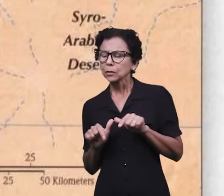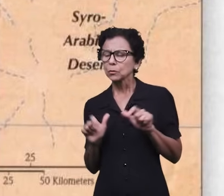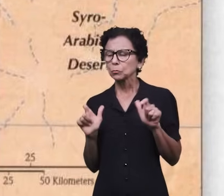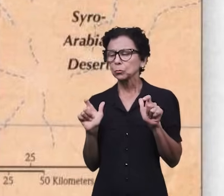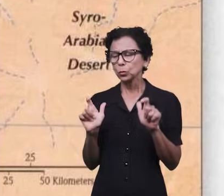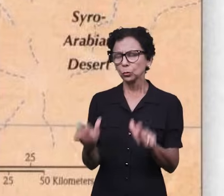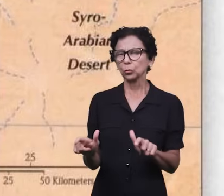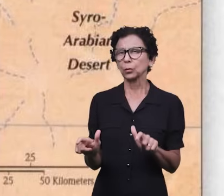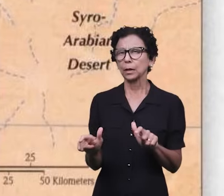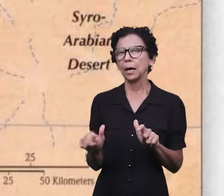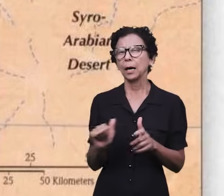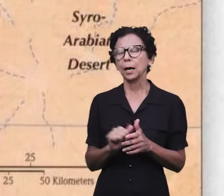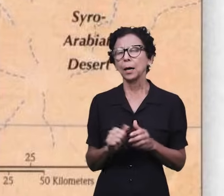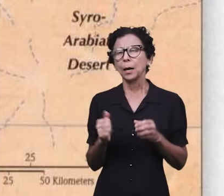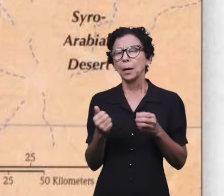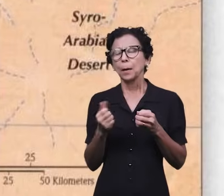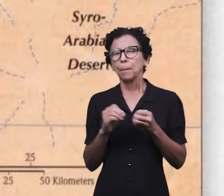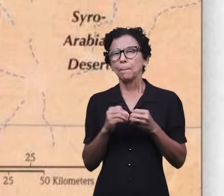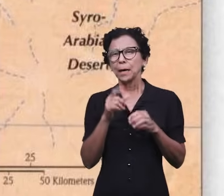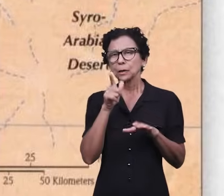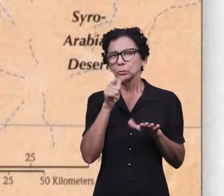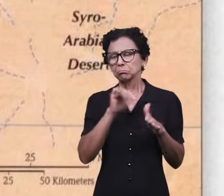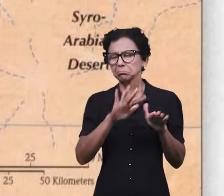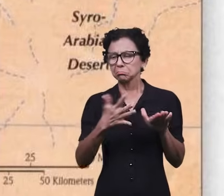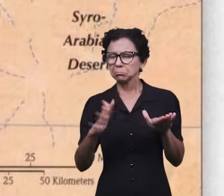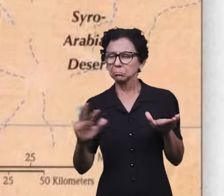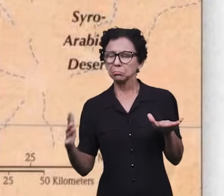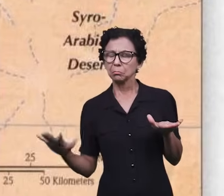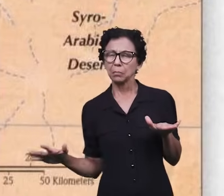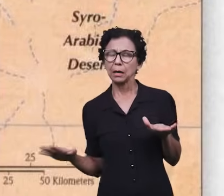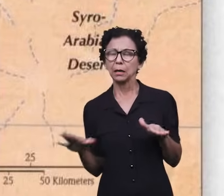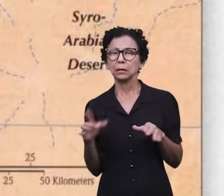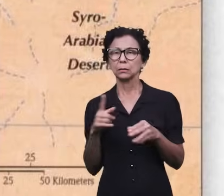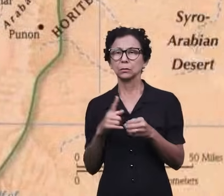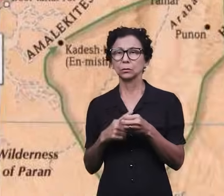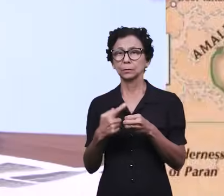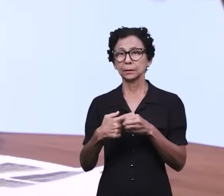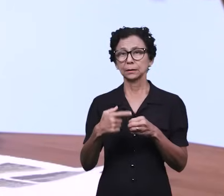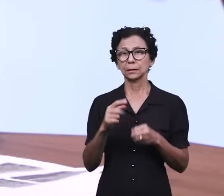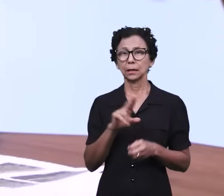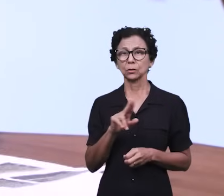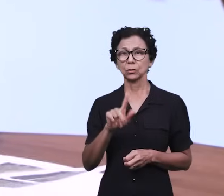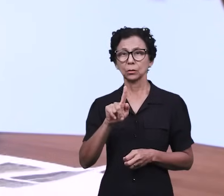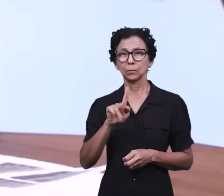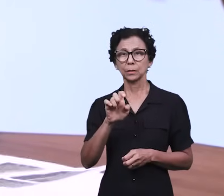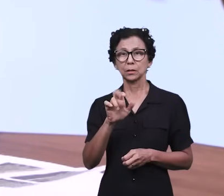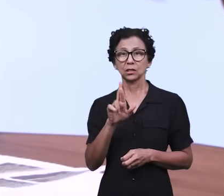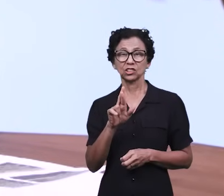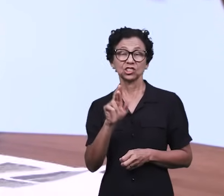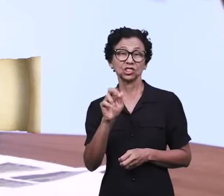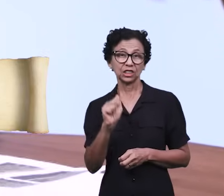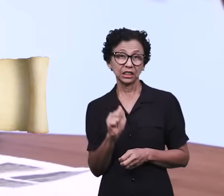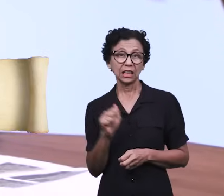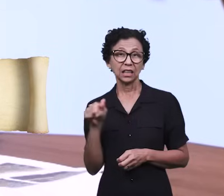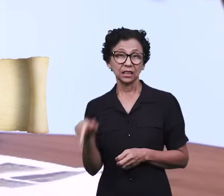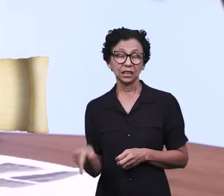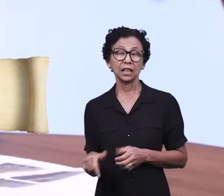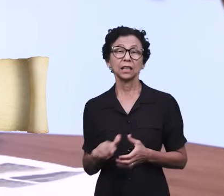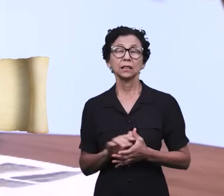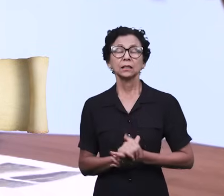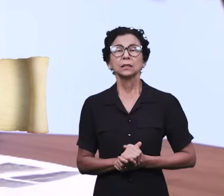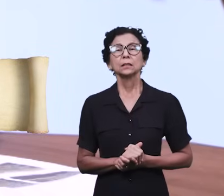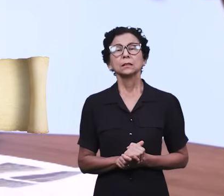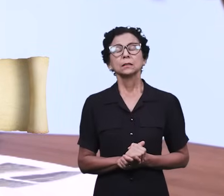dos filisteus, numa cidade chamada Gerar, ou numa localidade chamada Gerar, onde habitavam os